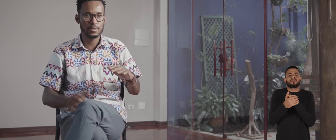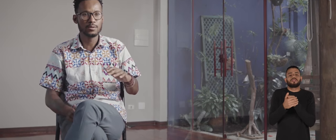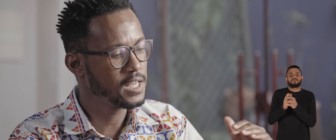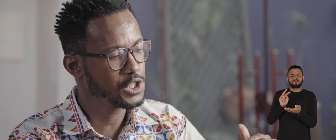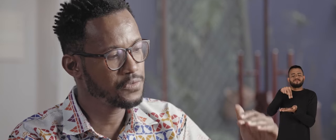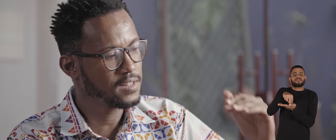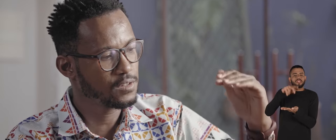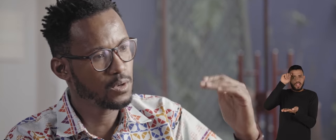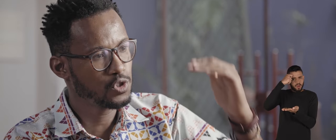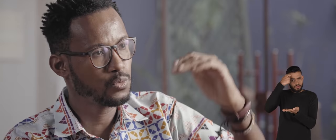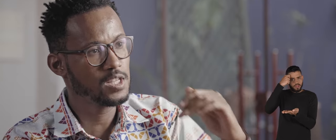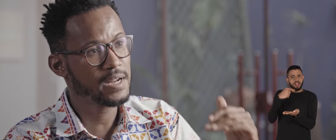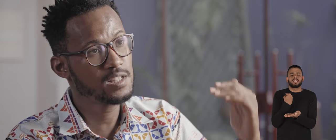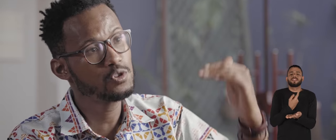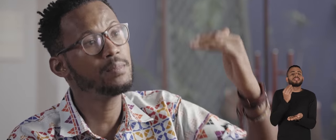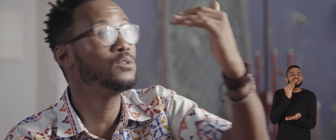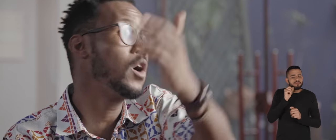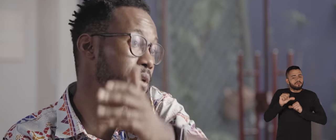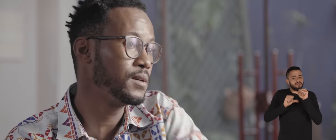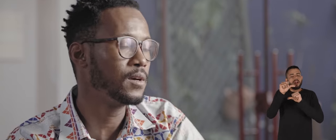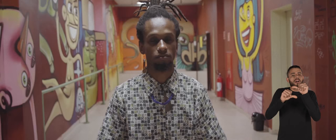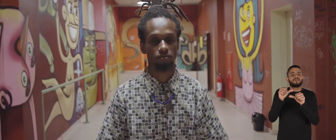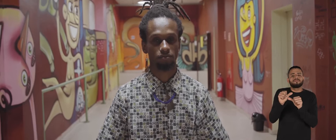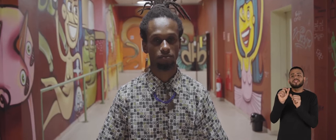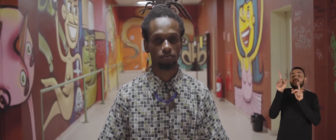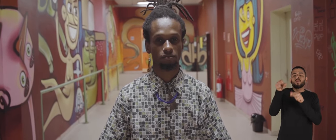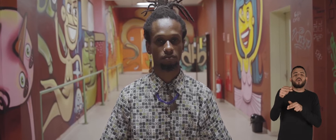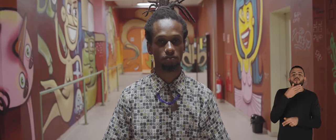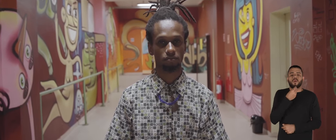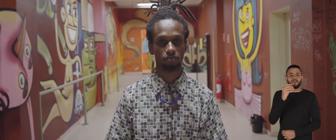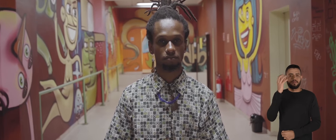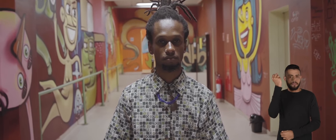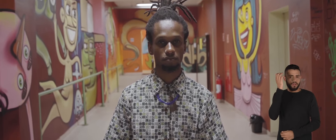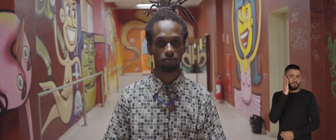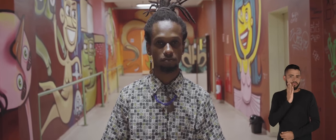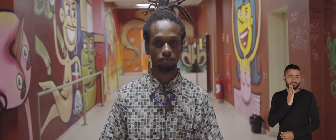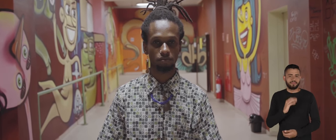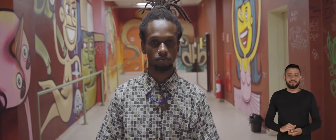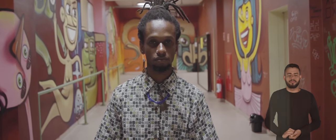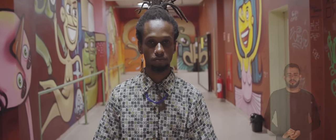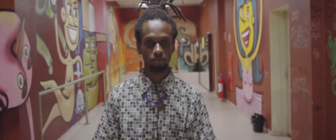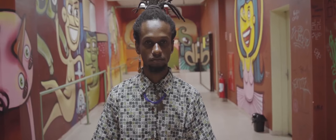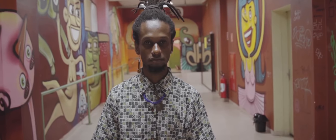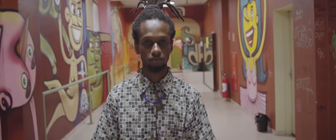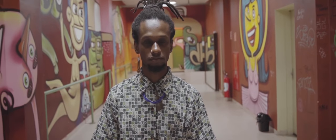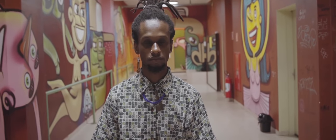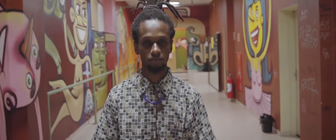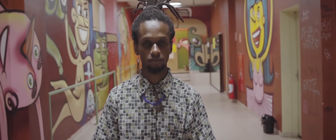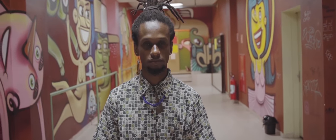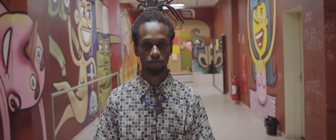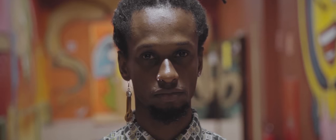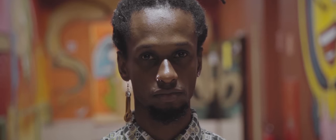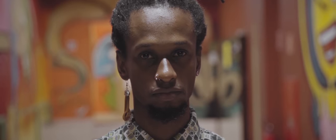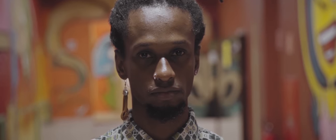do ser negro. E a gente vai tentar se reconstituir para se aproximar do homem, do branco. Tim Marif, rapper, está sério. Tem pele negra